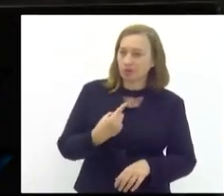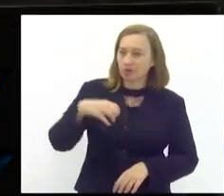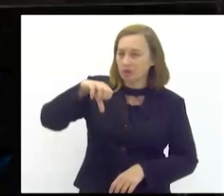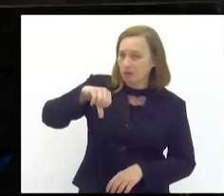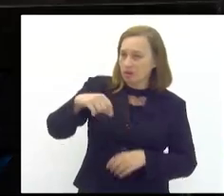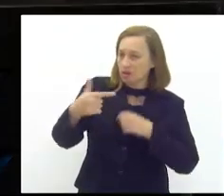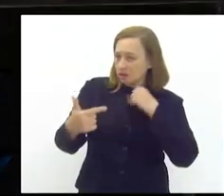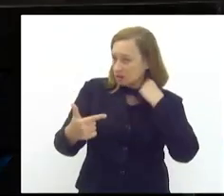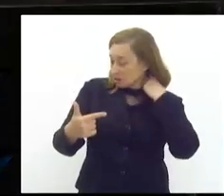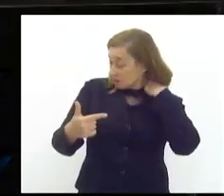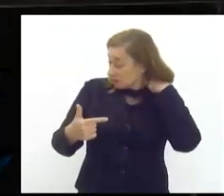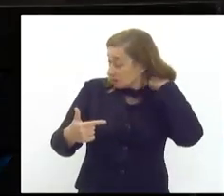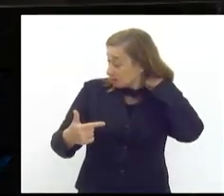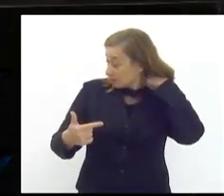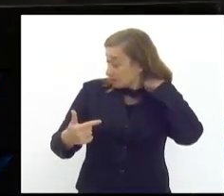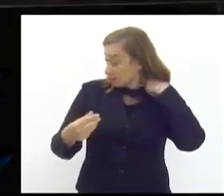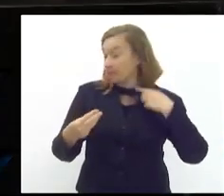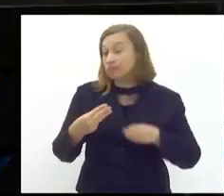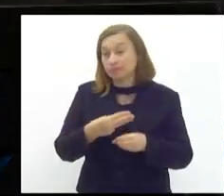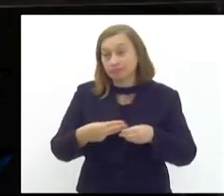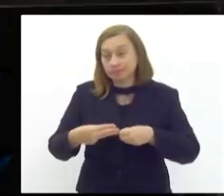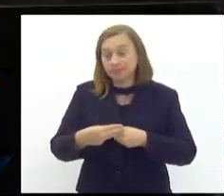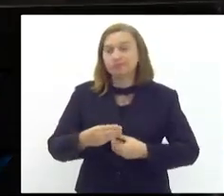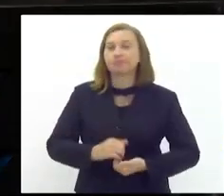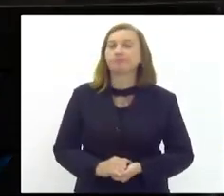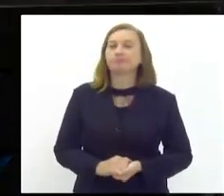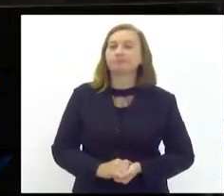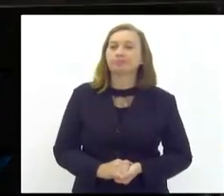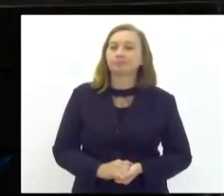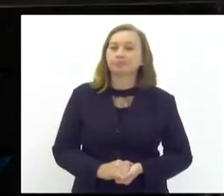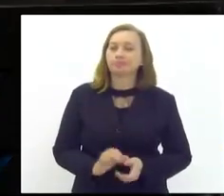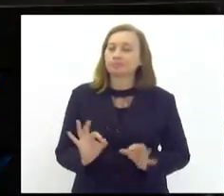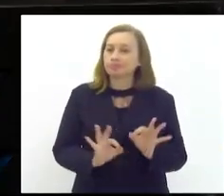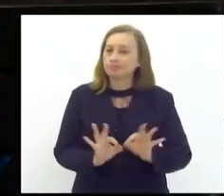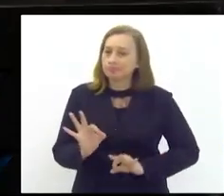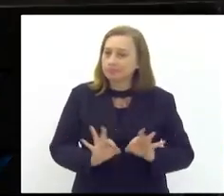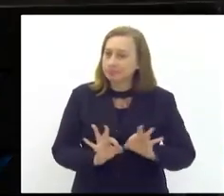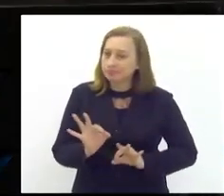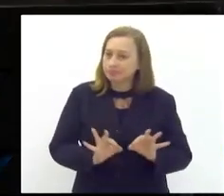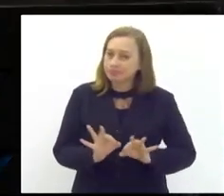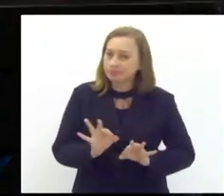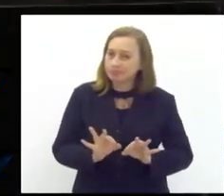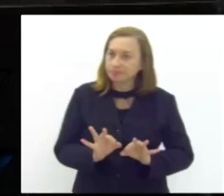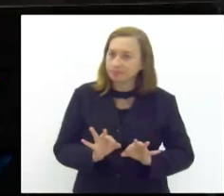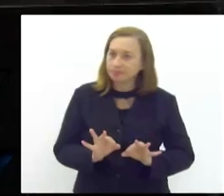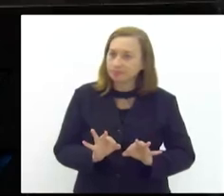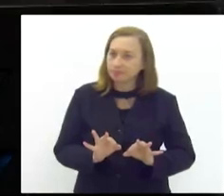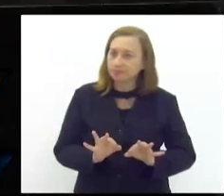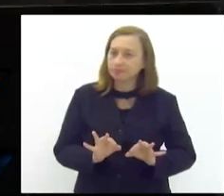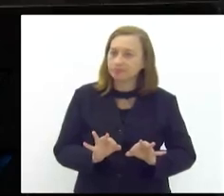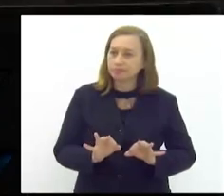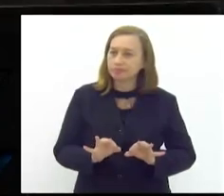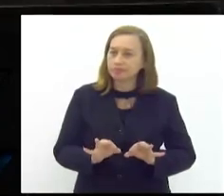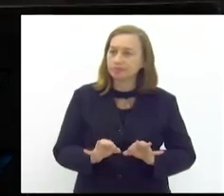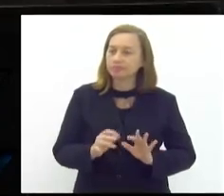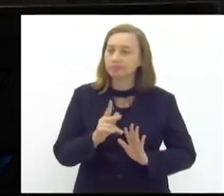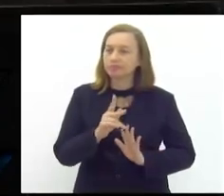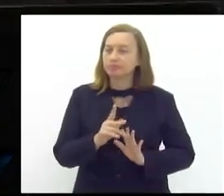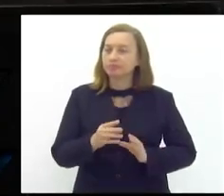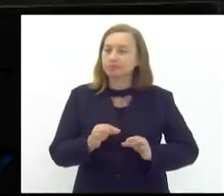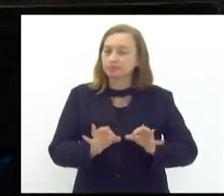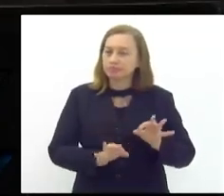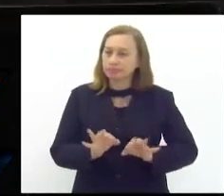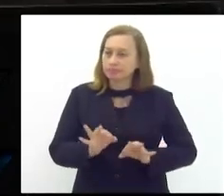92 municípios e elabora o doce mulher que fala então